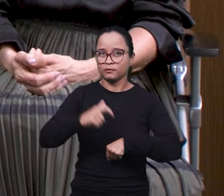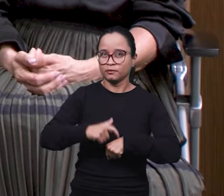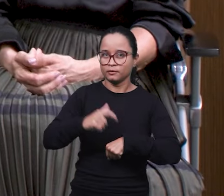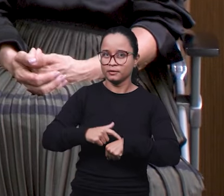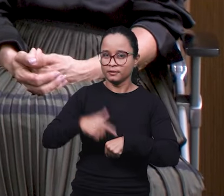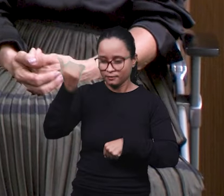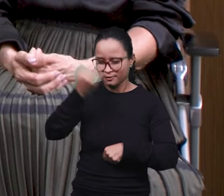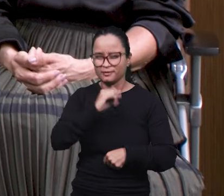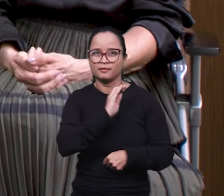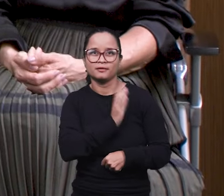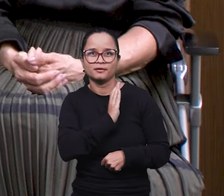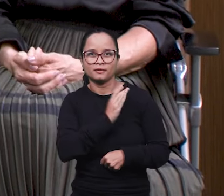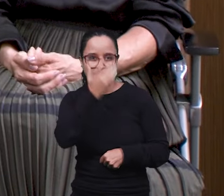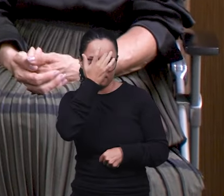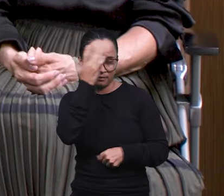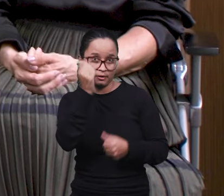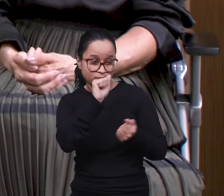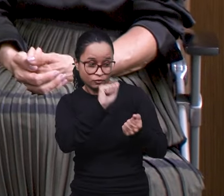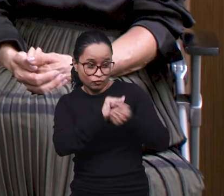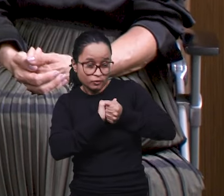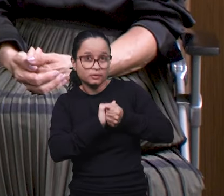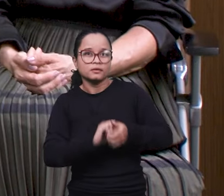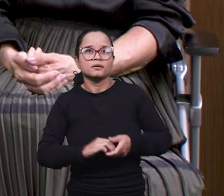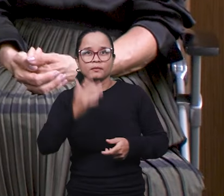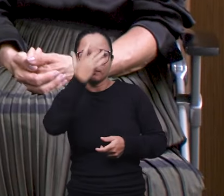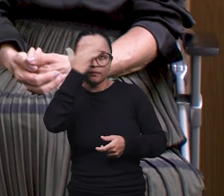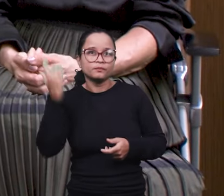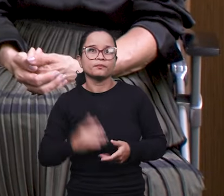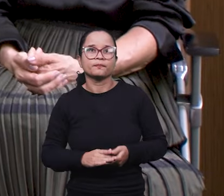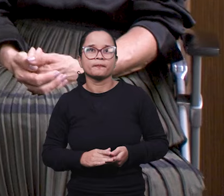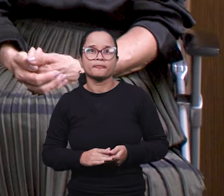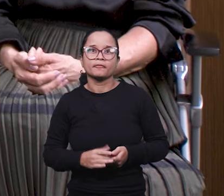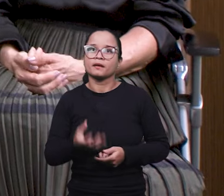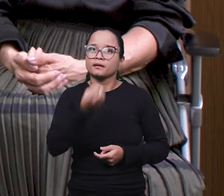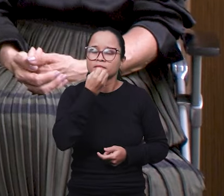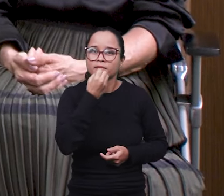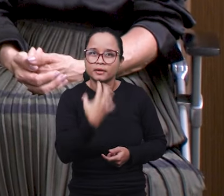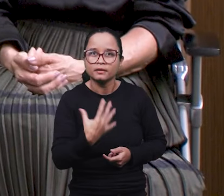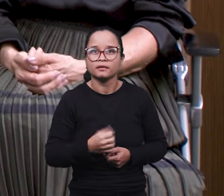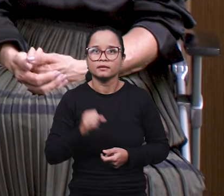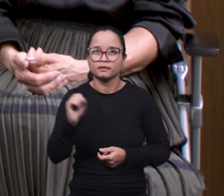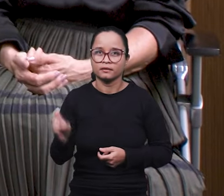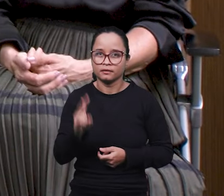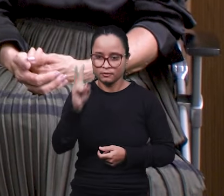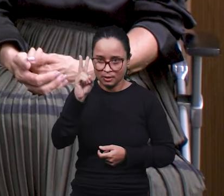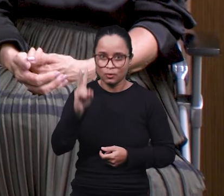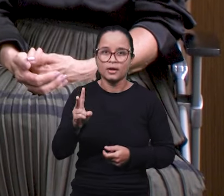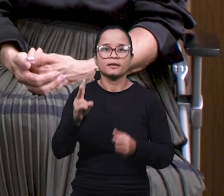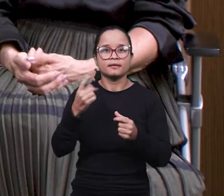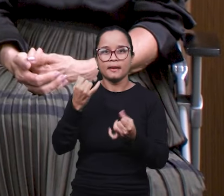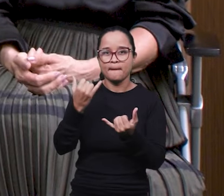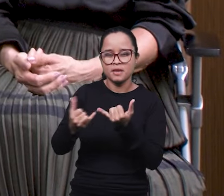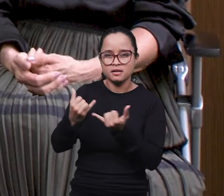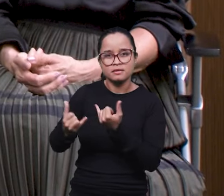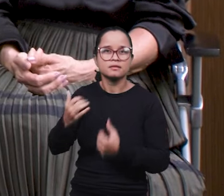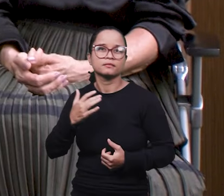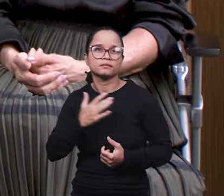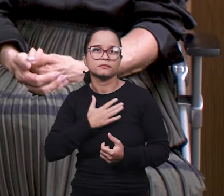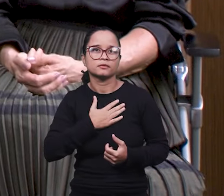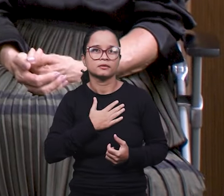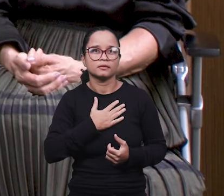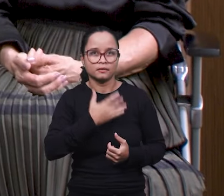o nosso coração mas aquelas pessoas que eu era bem próxima eram pessoas que eu via que eram do bem que tinham valores parecidos com os meus então o pessoal da